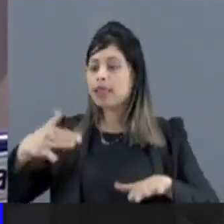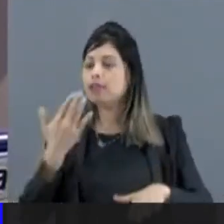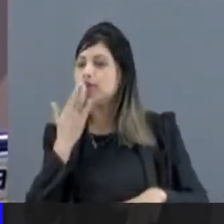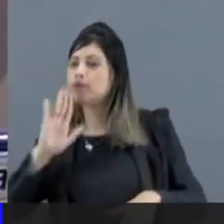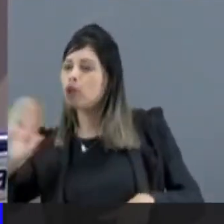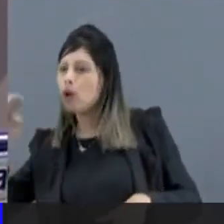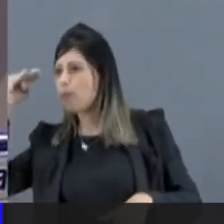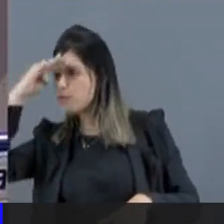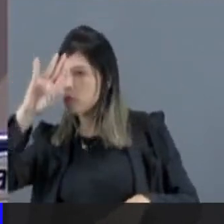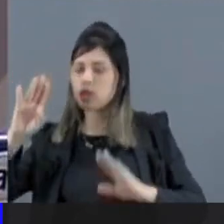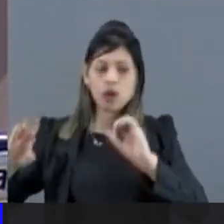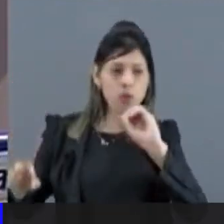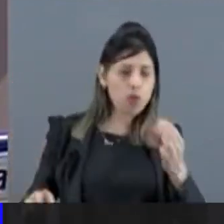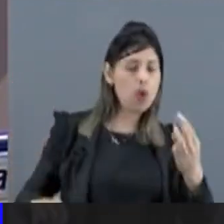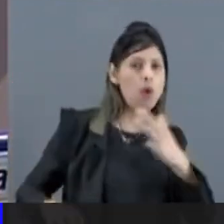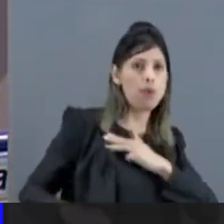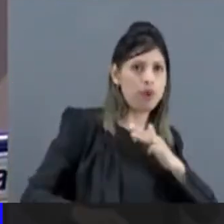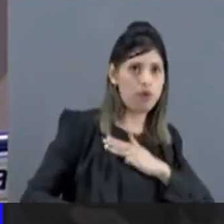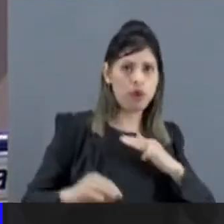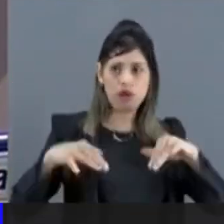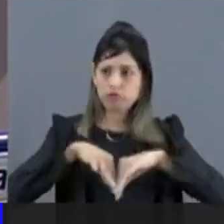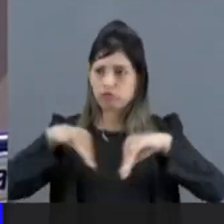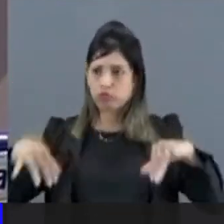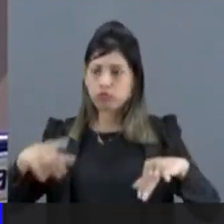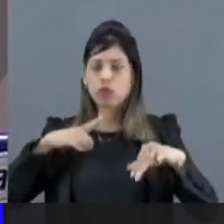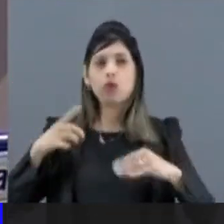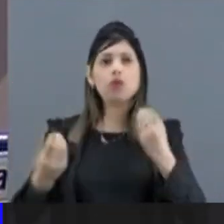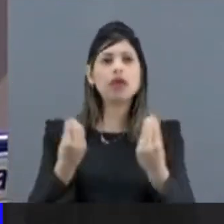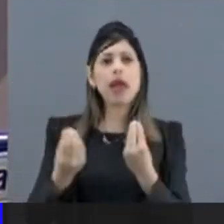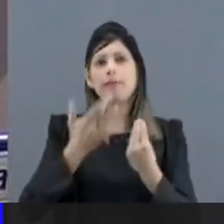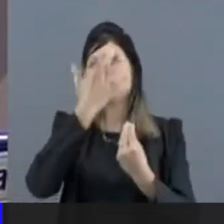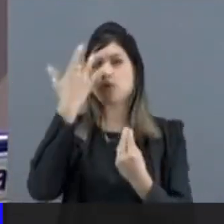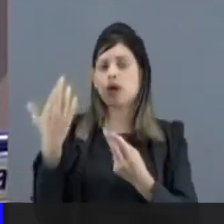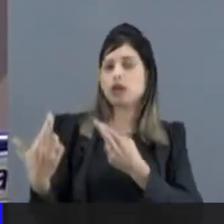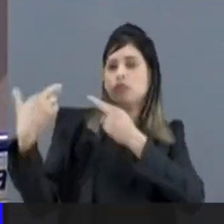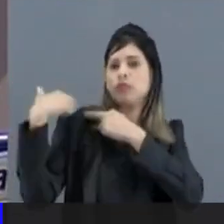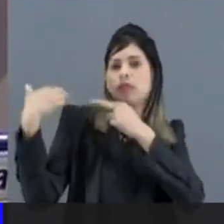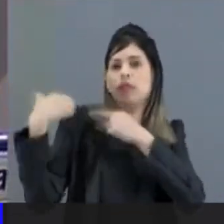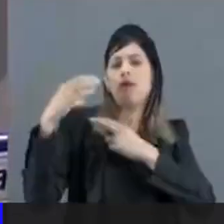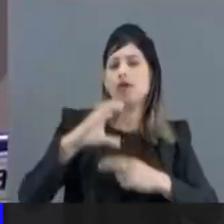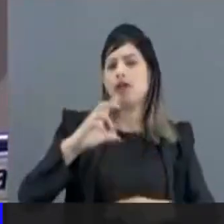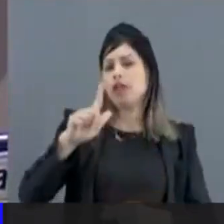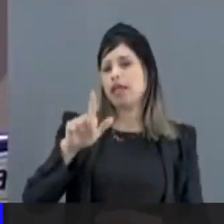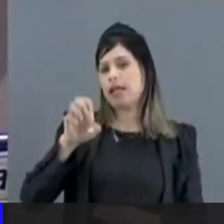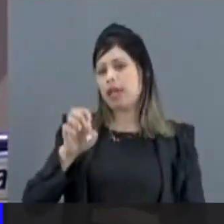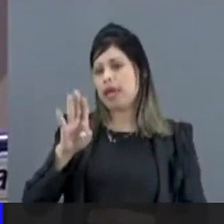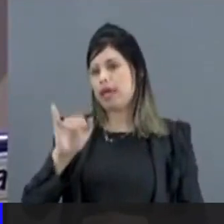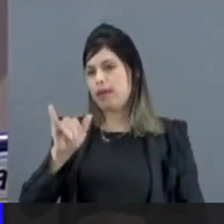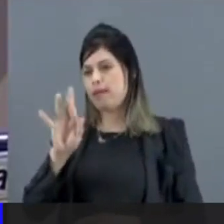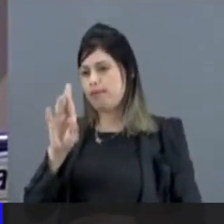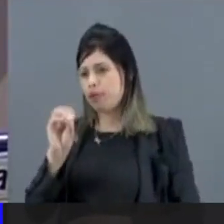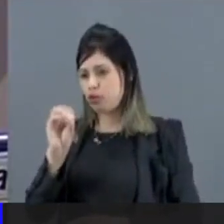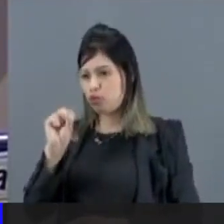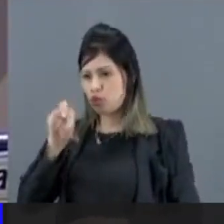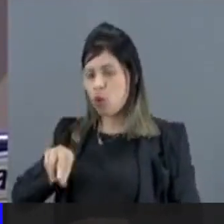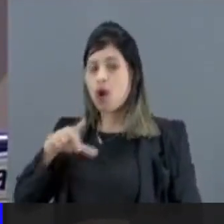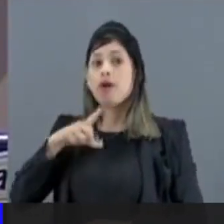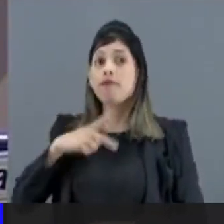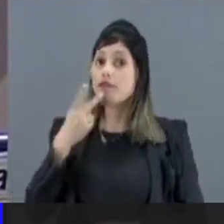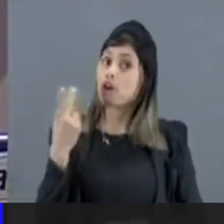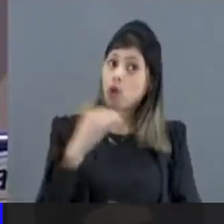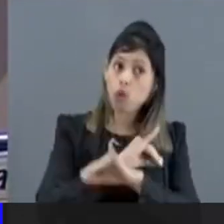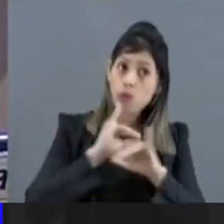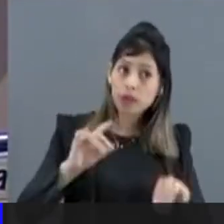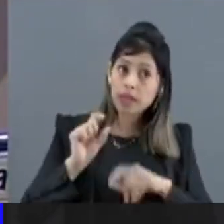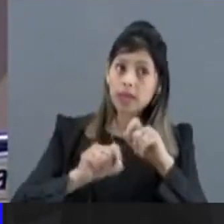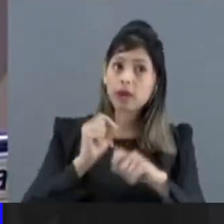turno em depoimento apf o servidor responsável pelo boletim Cléberson Ferreira de Paula Vieira disse que maril Alencar solicitou